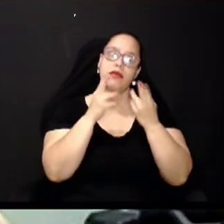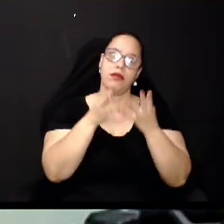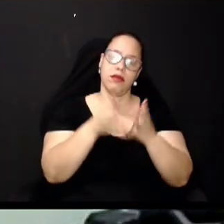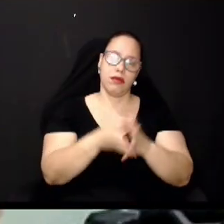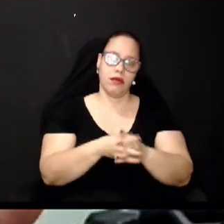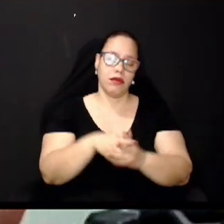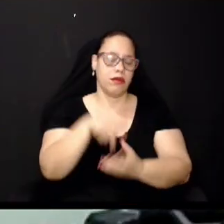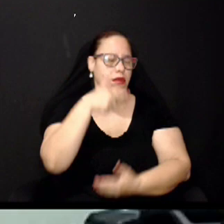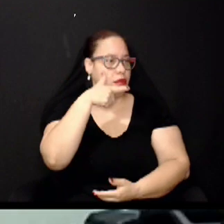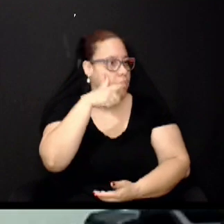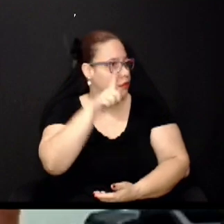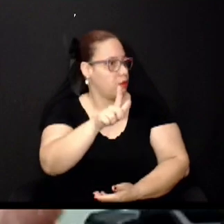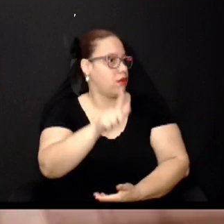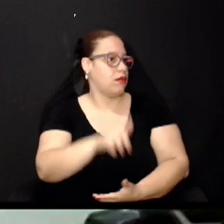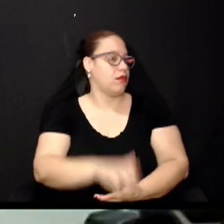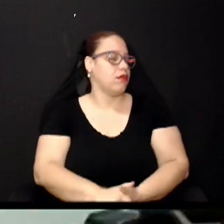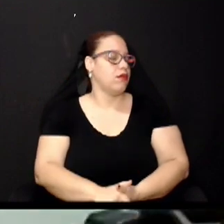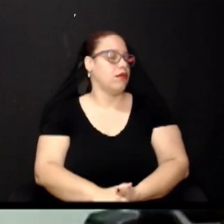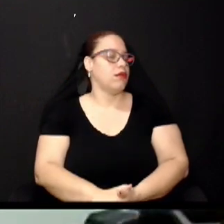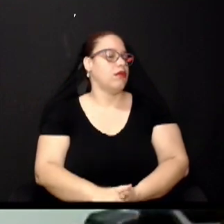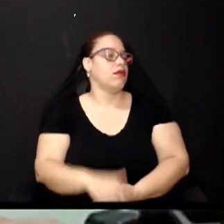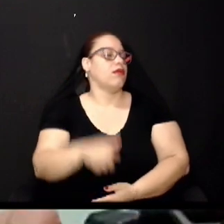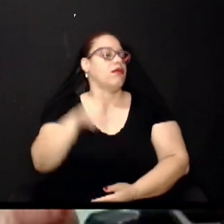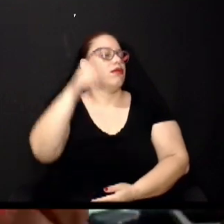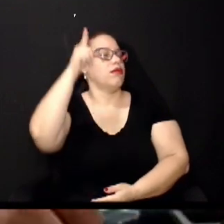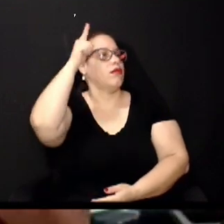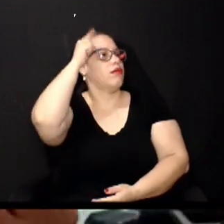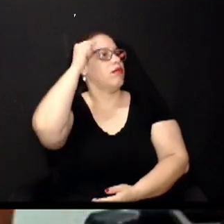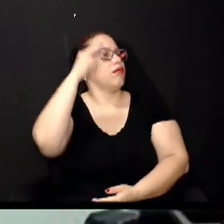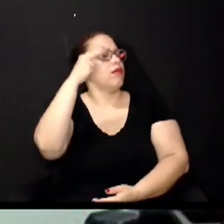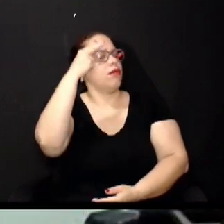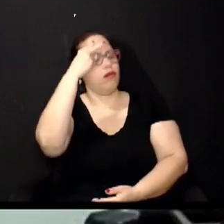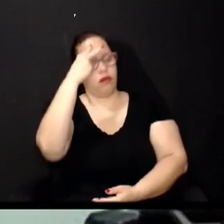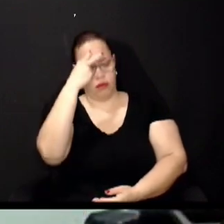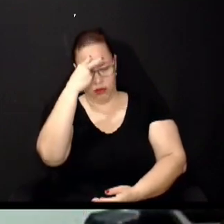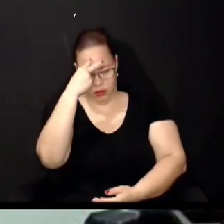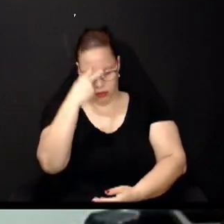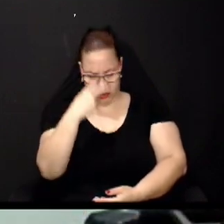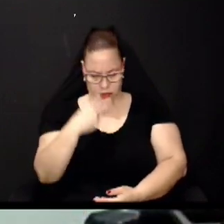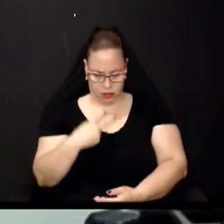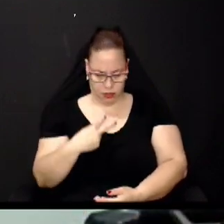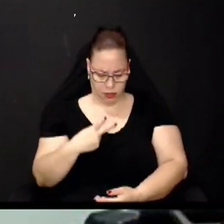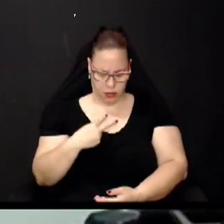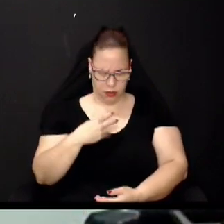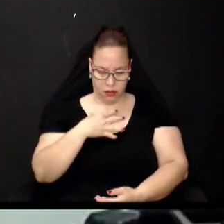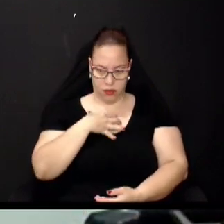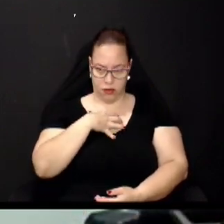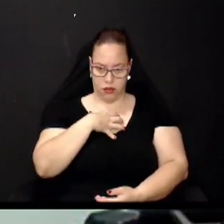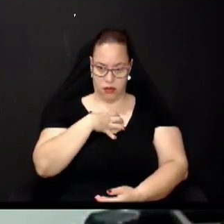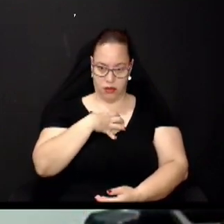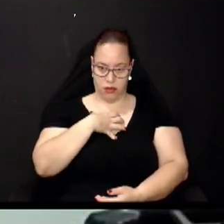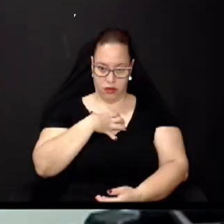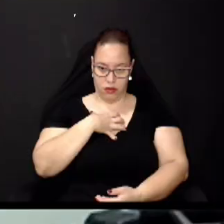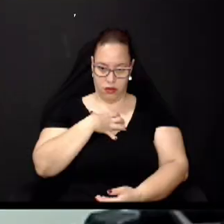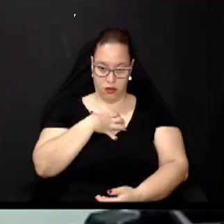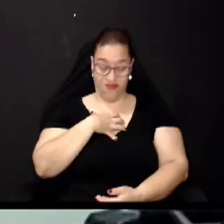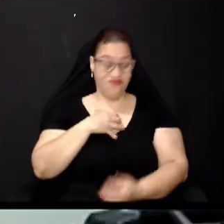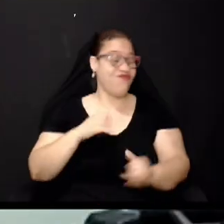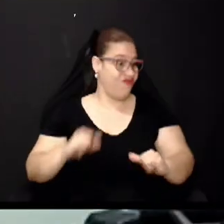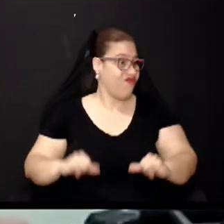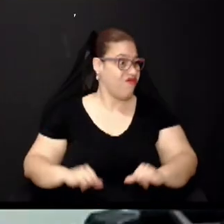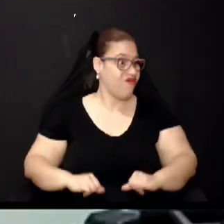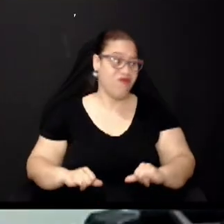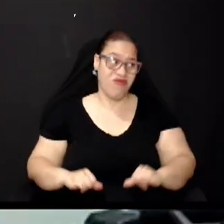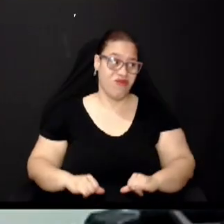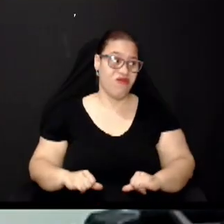consegue respirar, ela consegue olhar para a vida, ela consegue se olhar, mesmo que através do sofrimento, mesmo que através